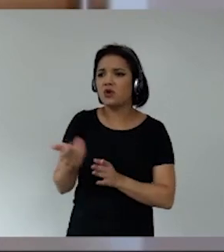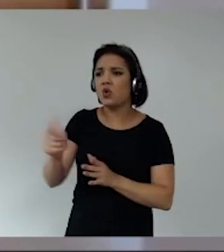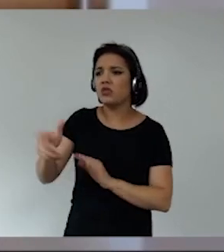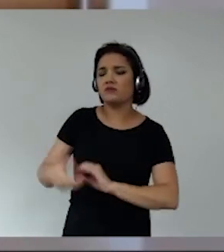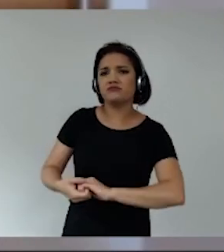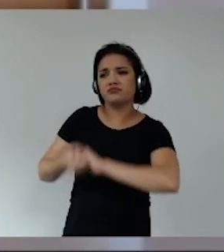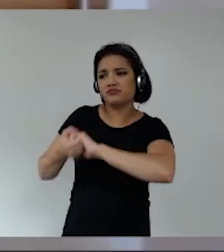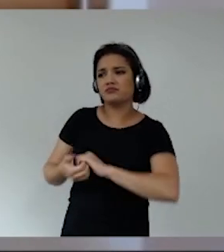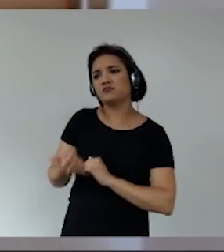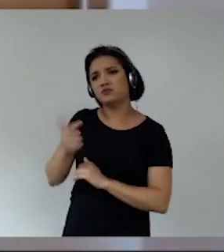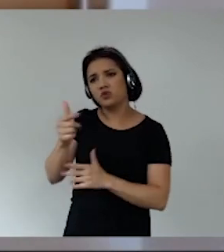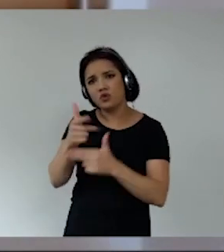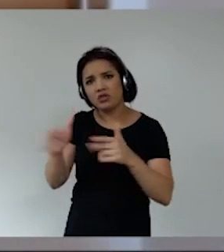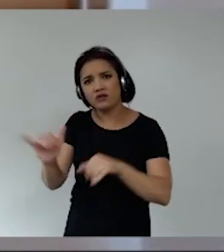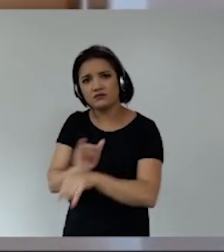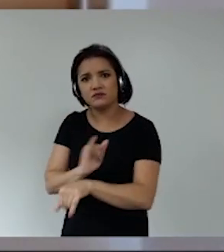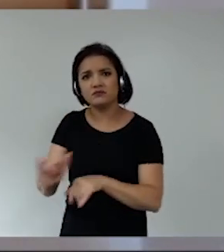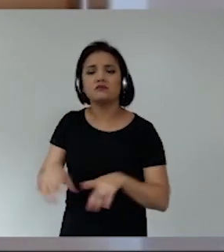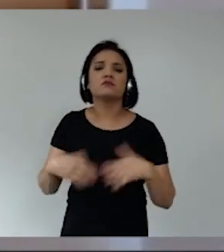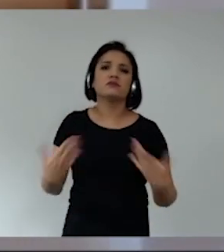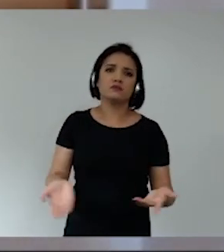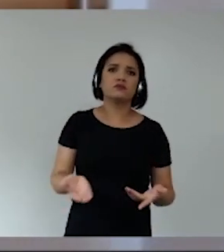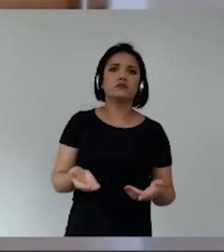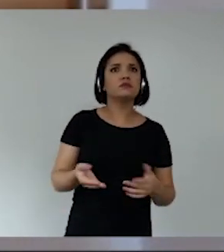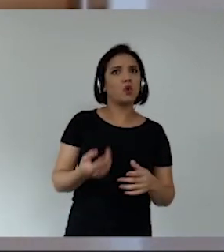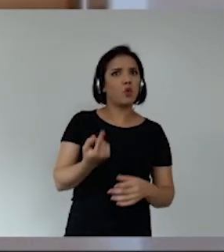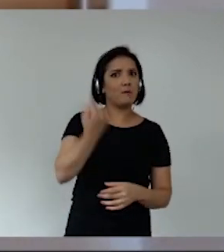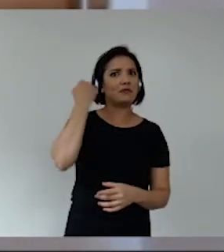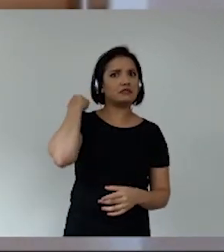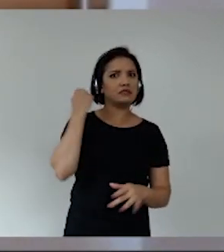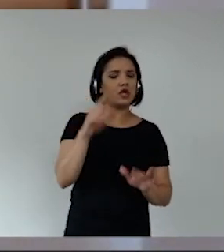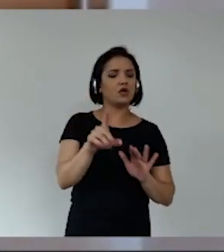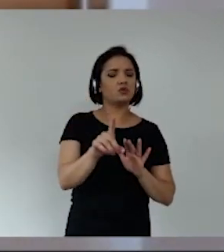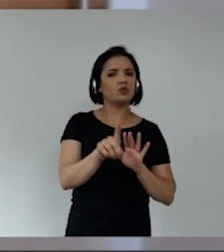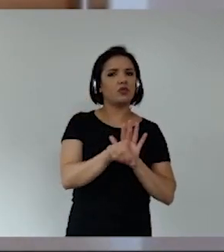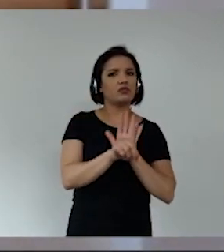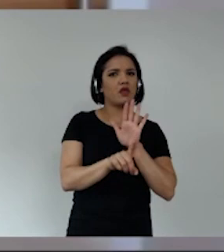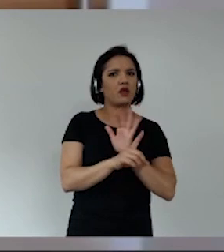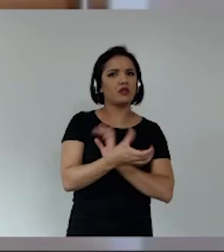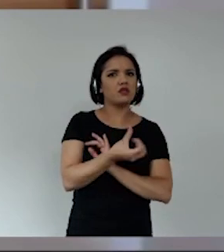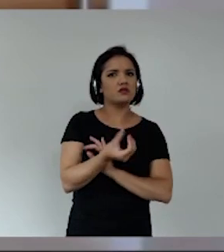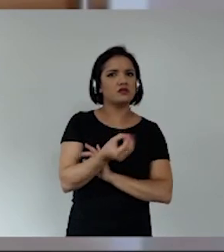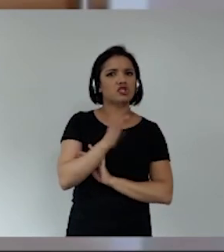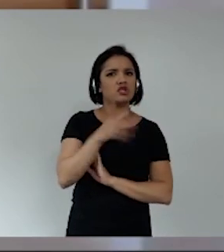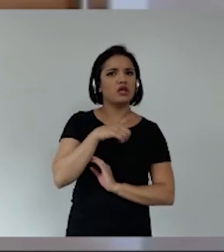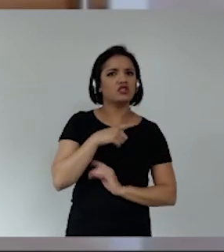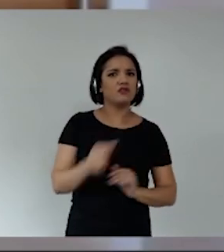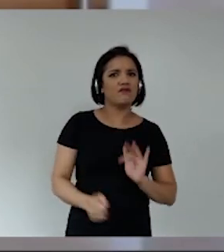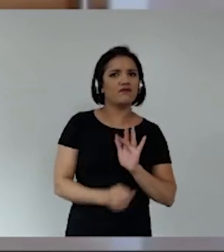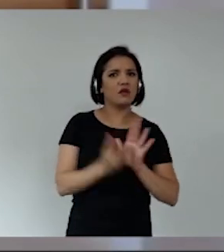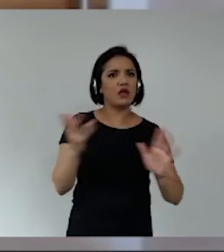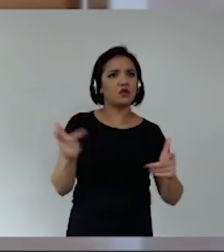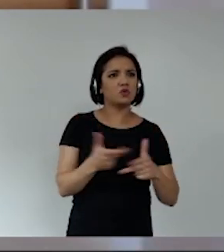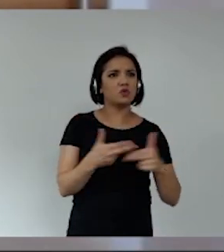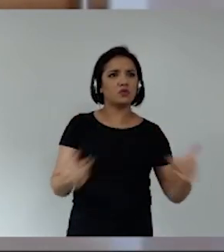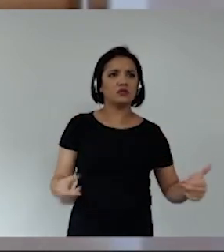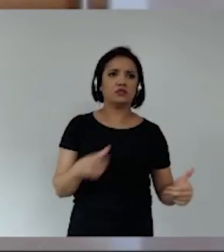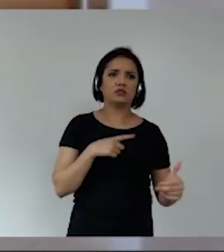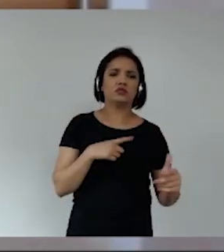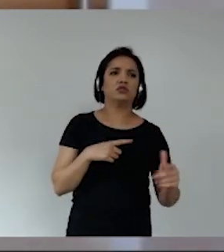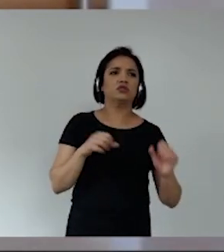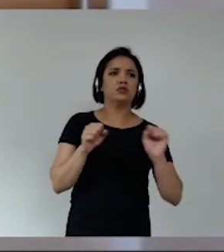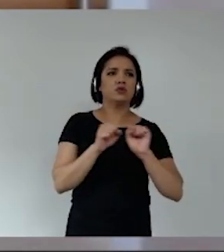própria Lei de Registros Públicos, na década de 70, ela já trouxe uma série de situações que enalteciam o sistema